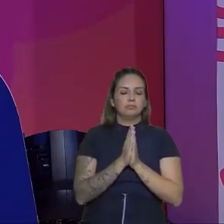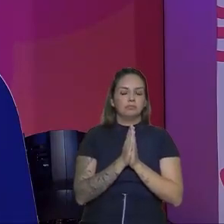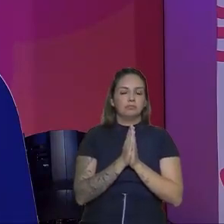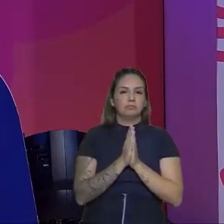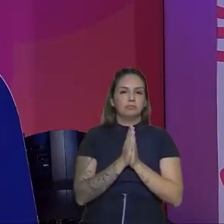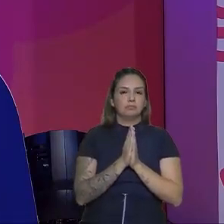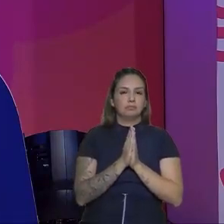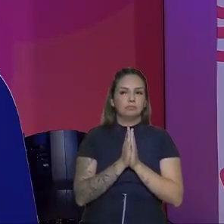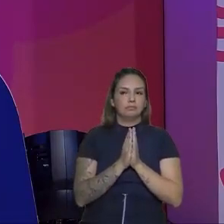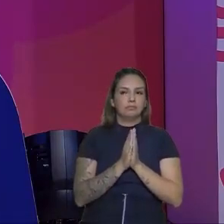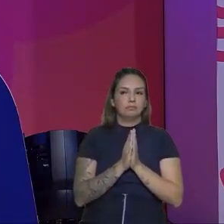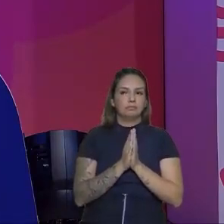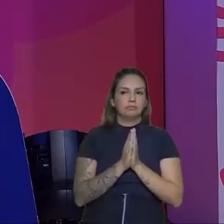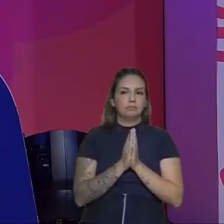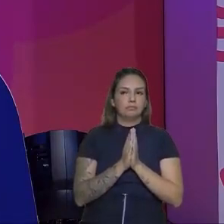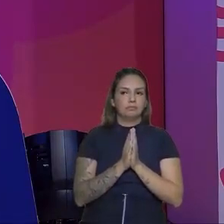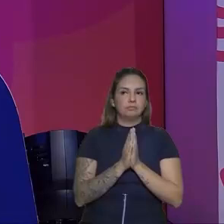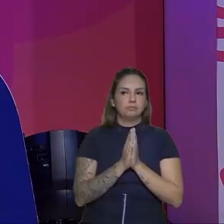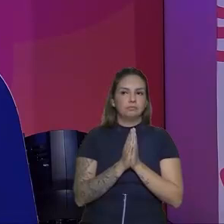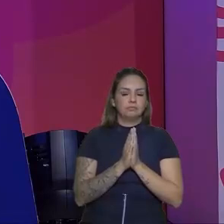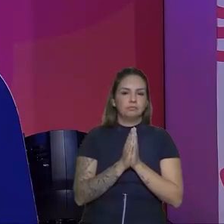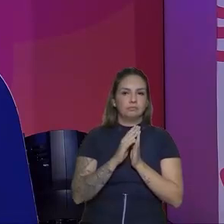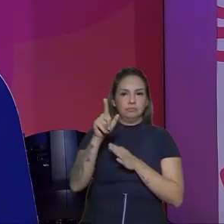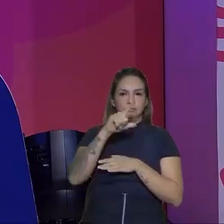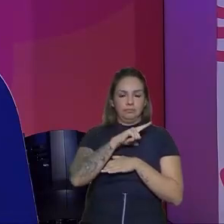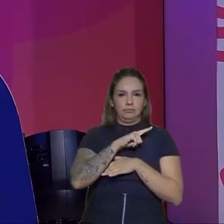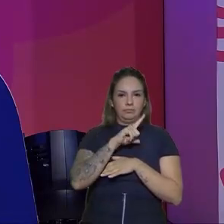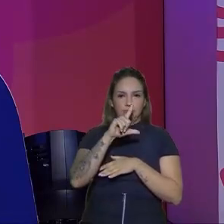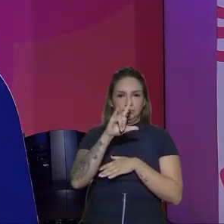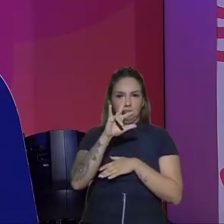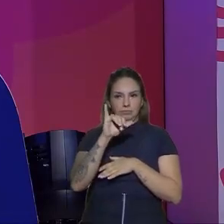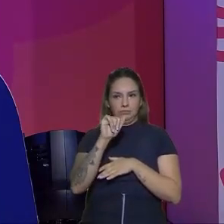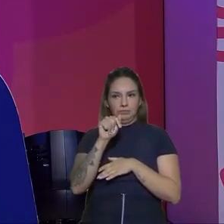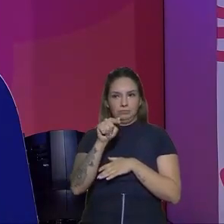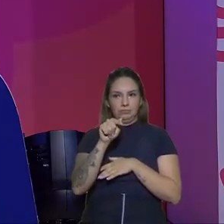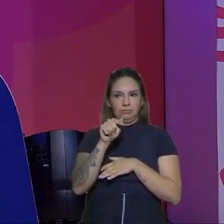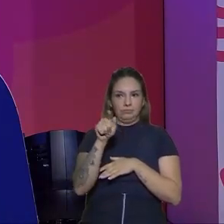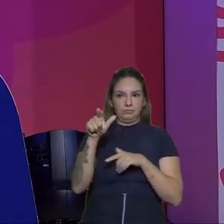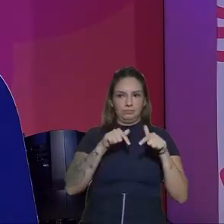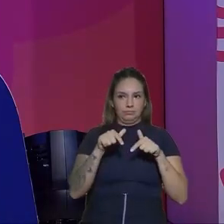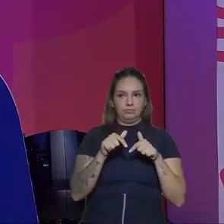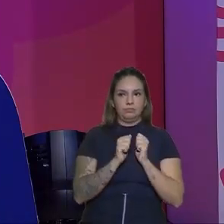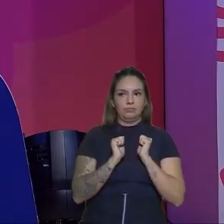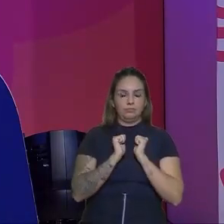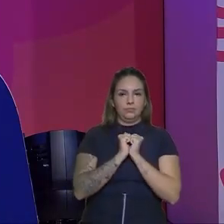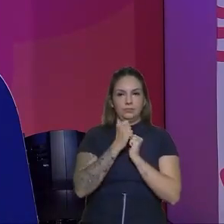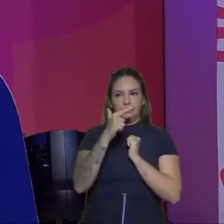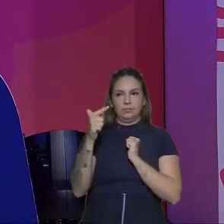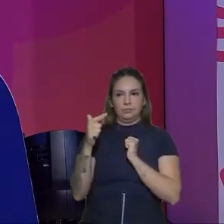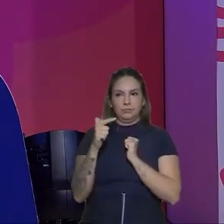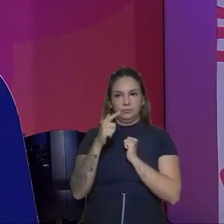ousadíssimas, como a obra da Lívia, a quem eu dediquei esse trabalho junto com